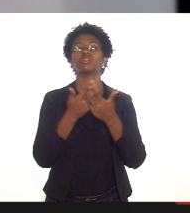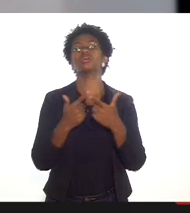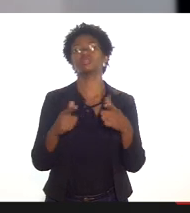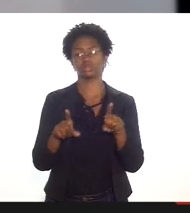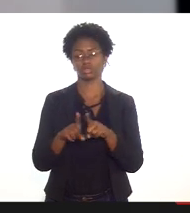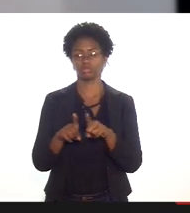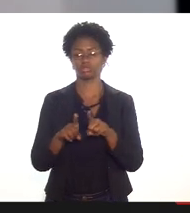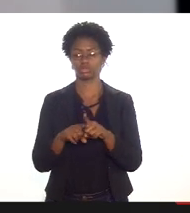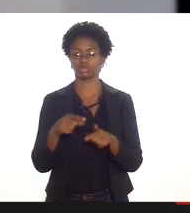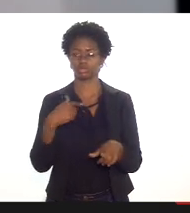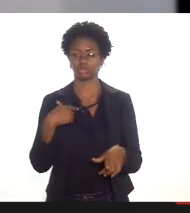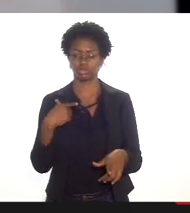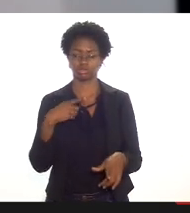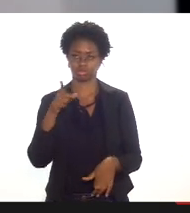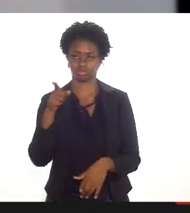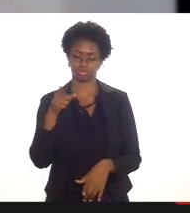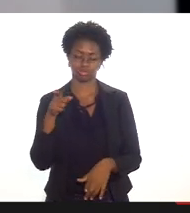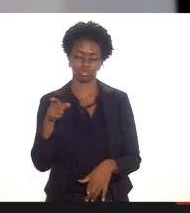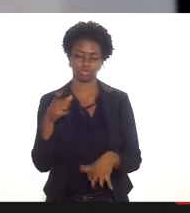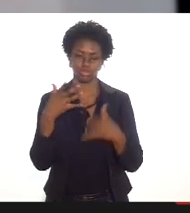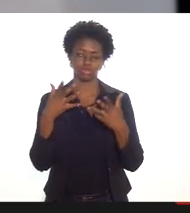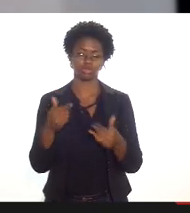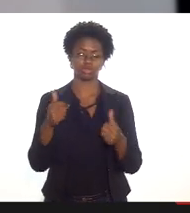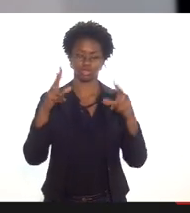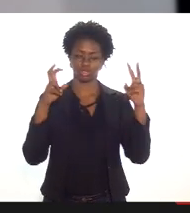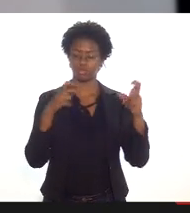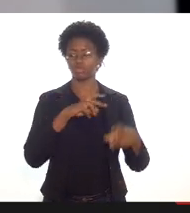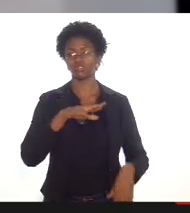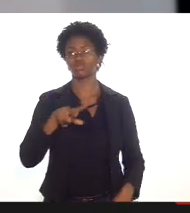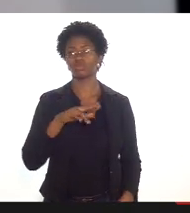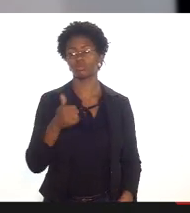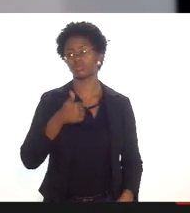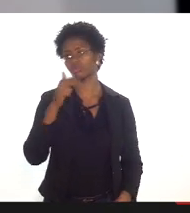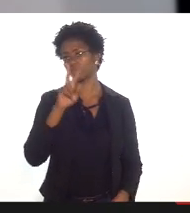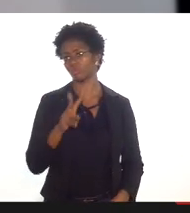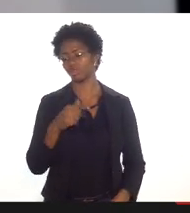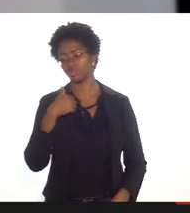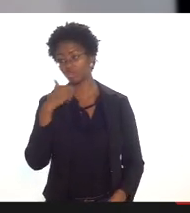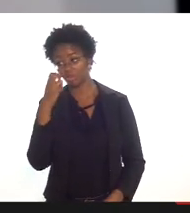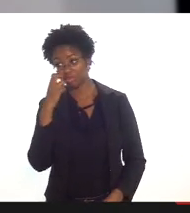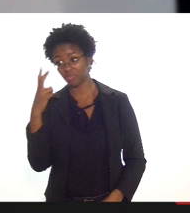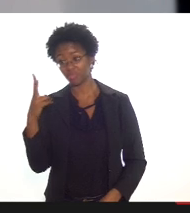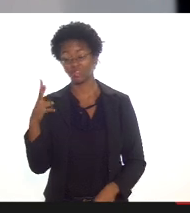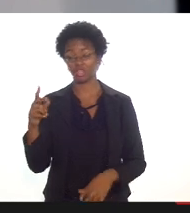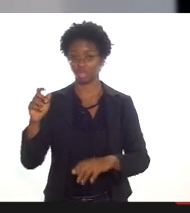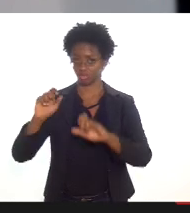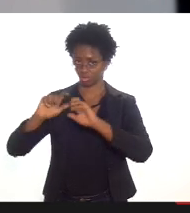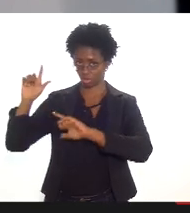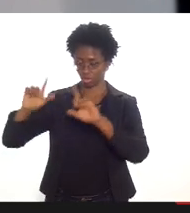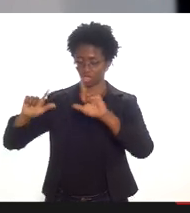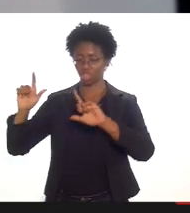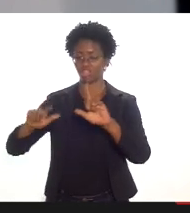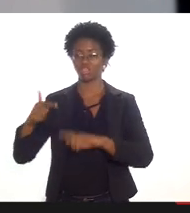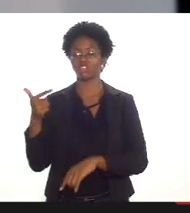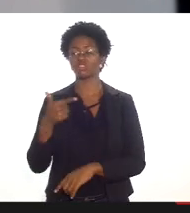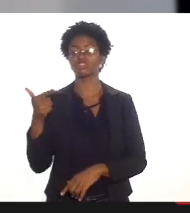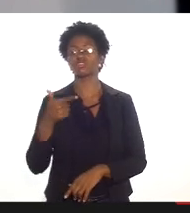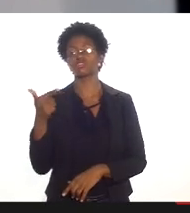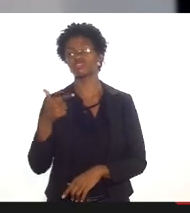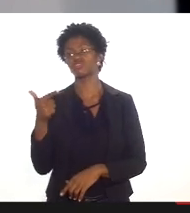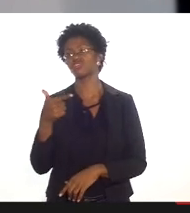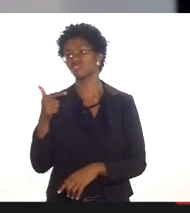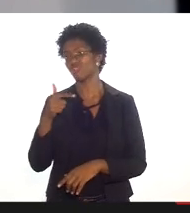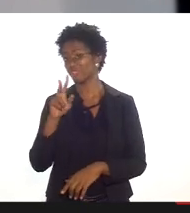que acolhe esse tema, e não é pela primeira vez. Eu pude ver na imprensa que é a segunda vez que esse tema é debatido, comentar